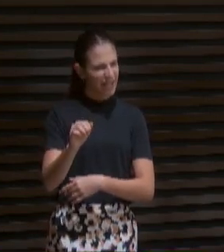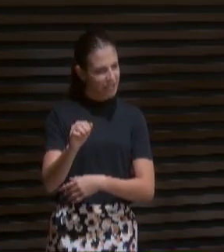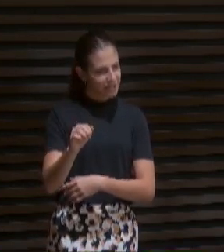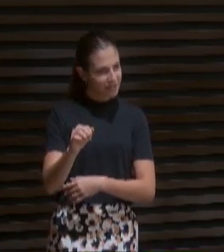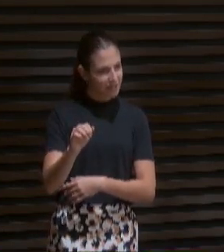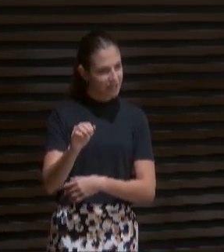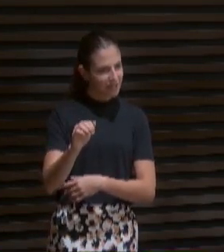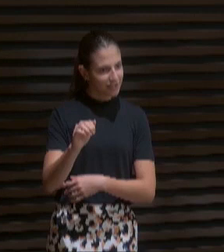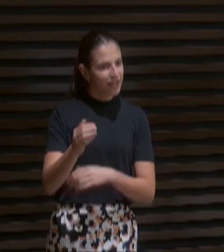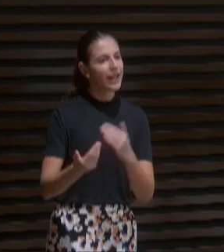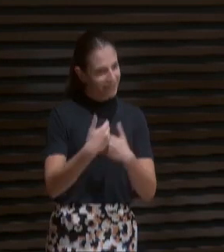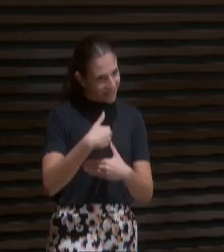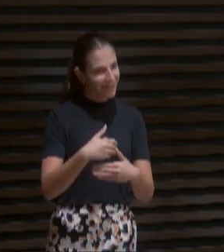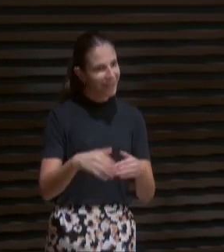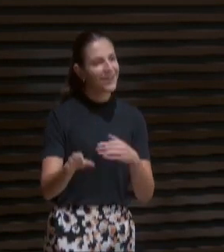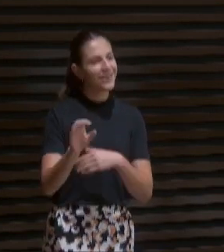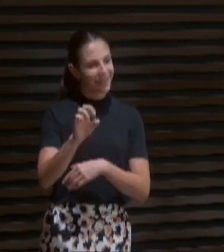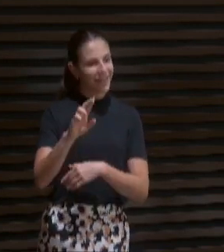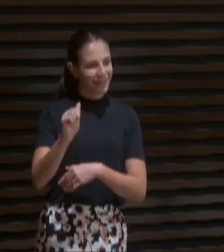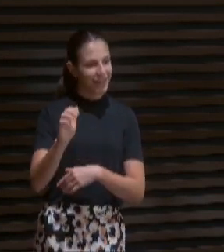no feminino.